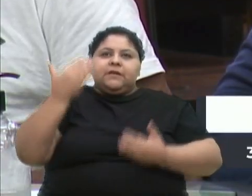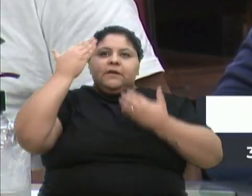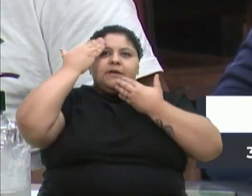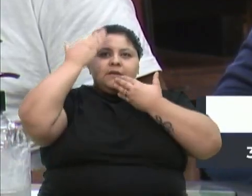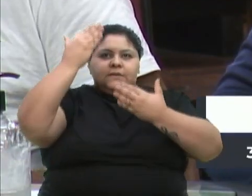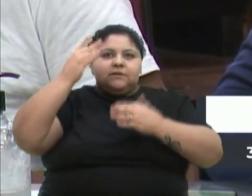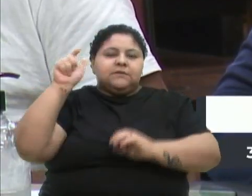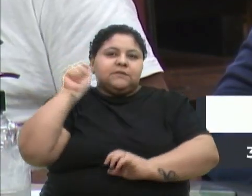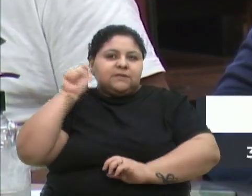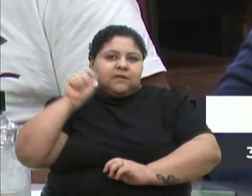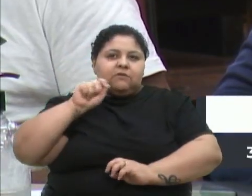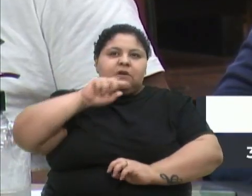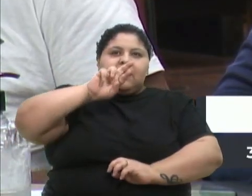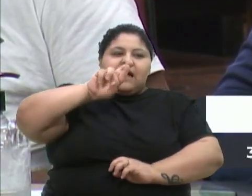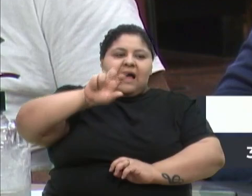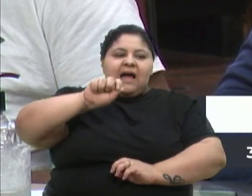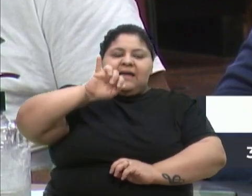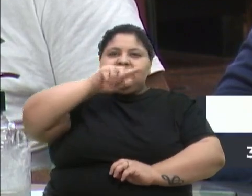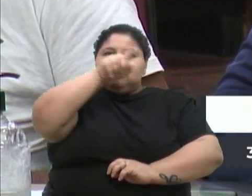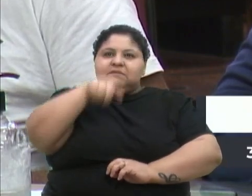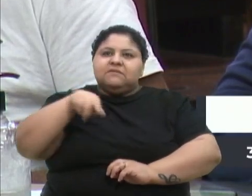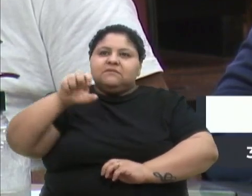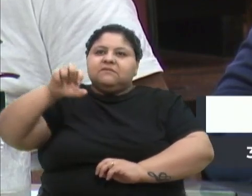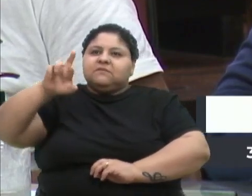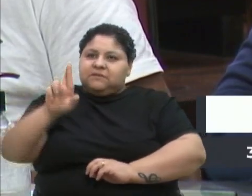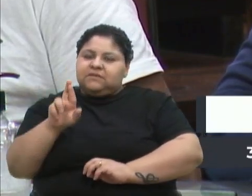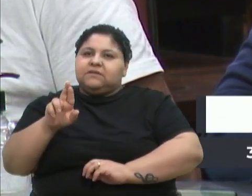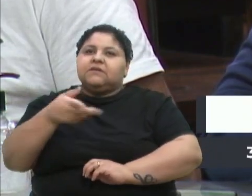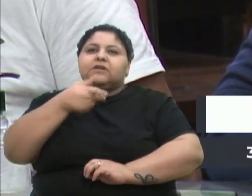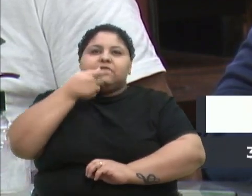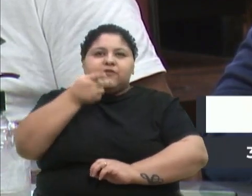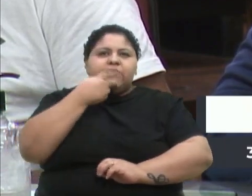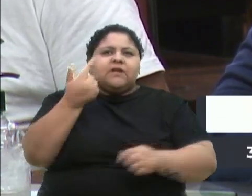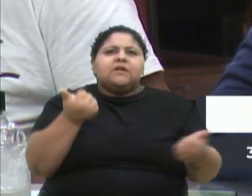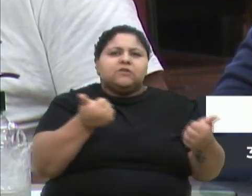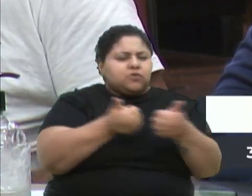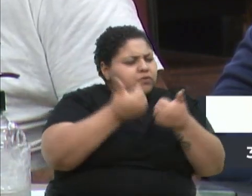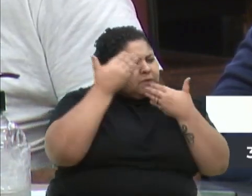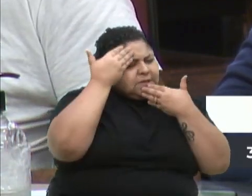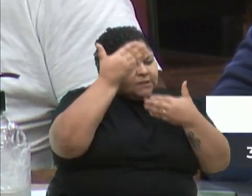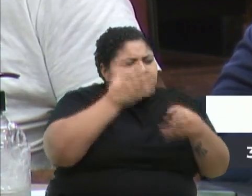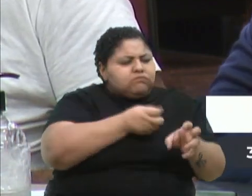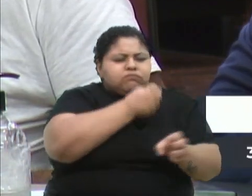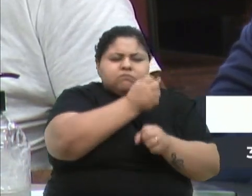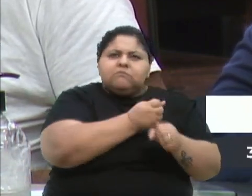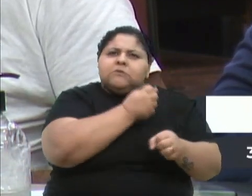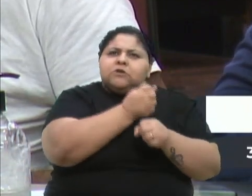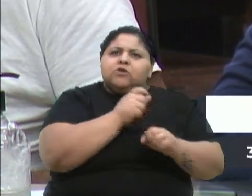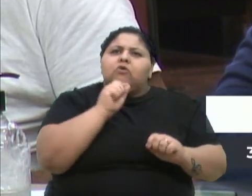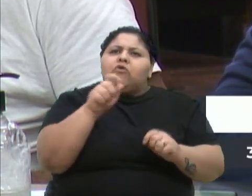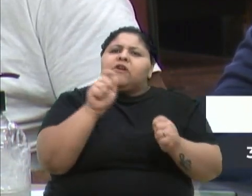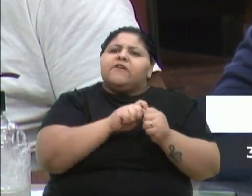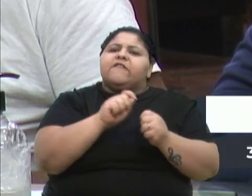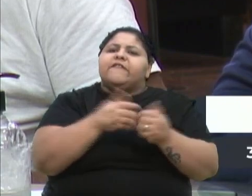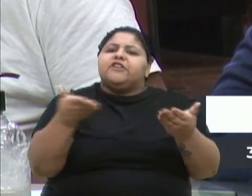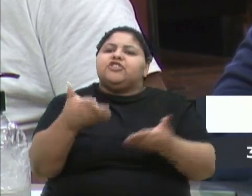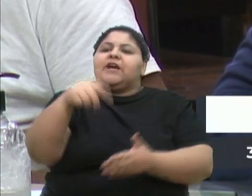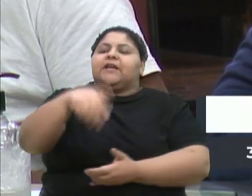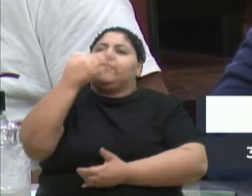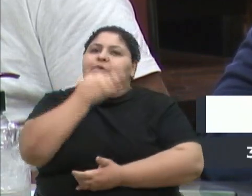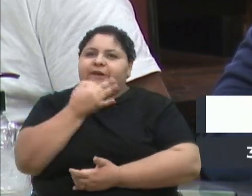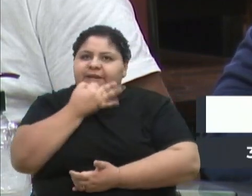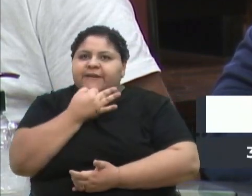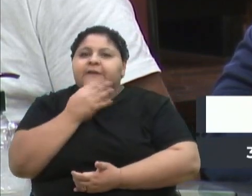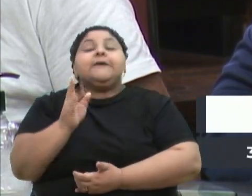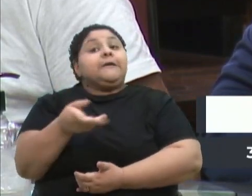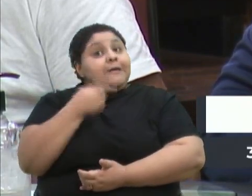aí eu conversando com ele, né, e falando sobre as obras, agradecendo ele, tudo que ele tem feito para a nossa cidade, nossa região, e ele